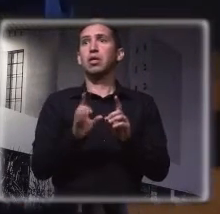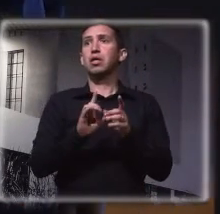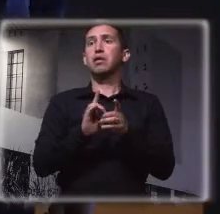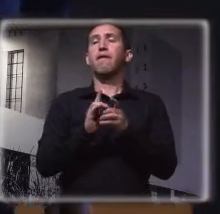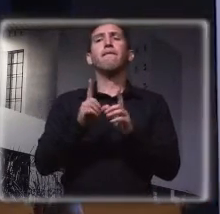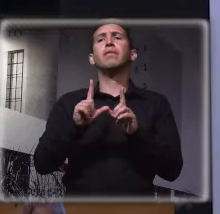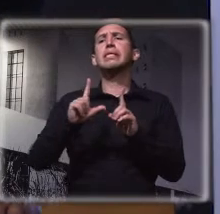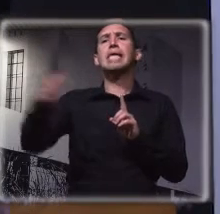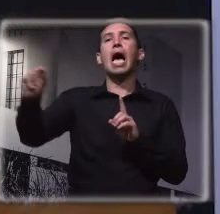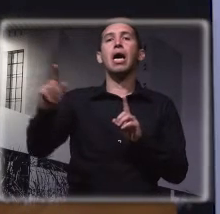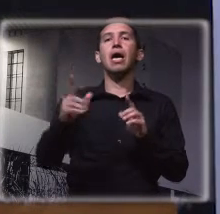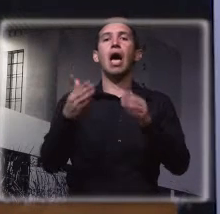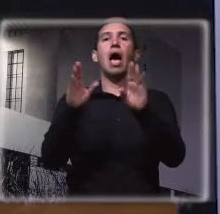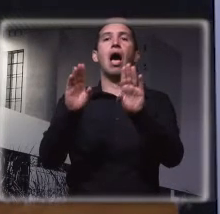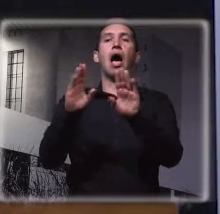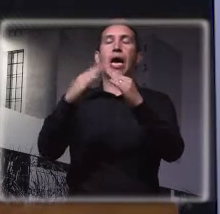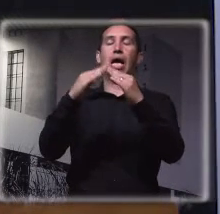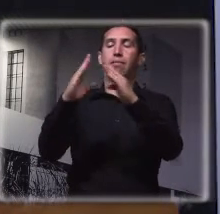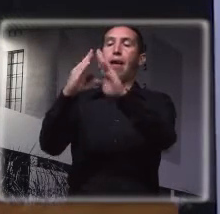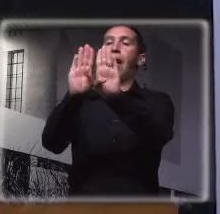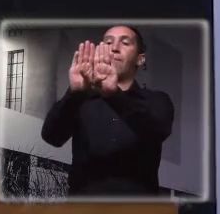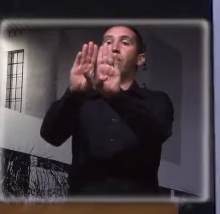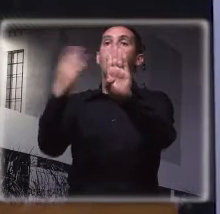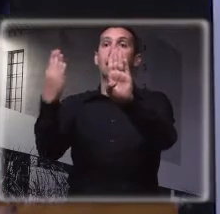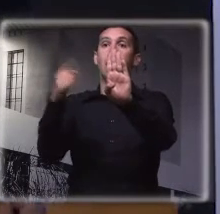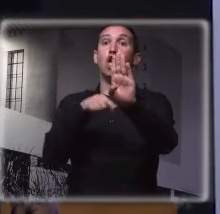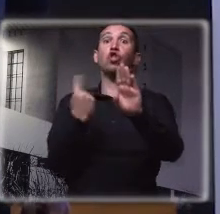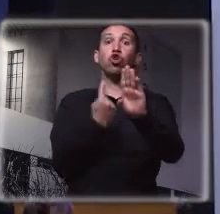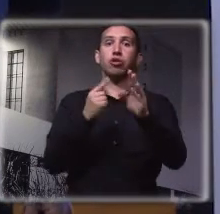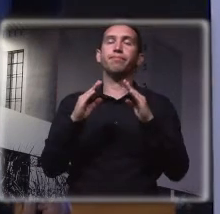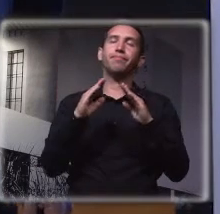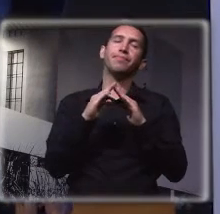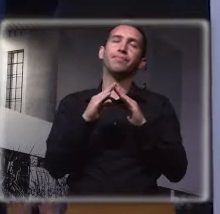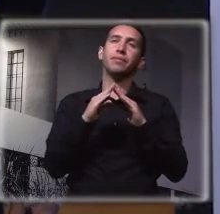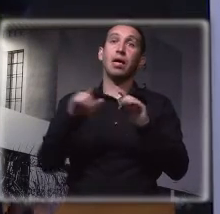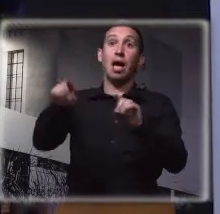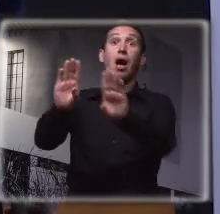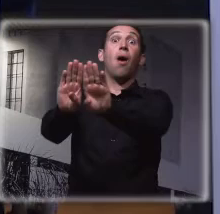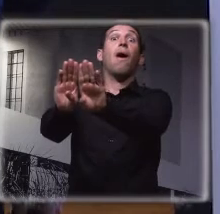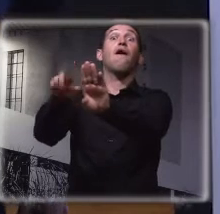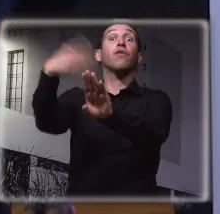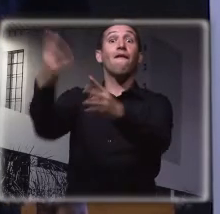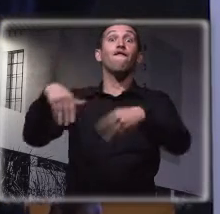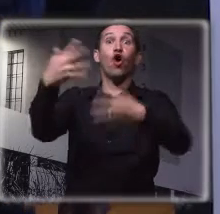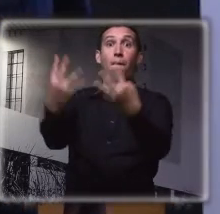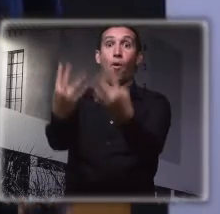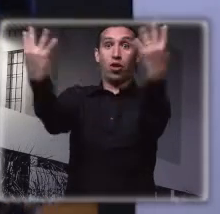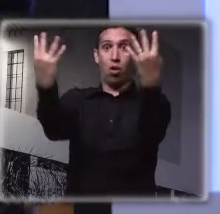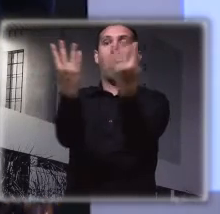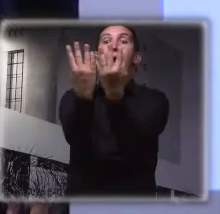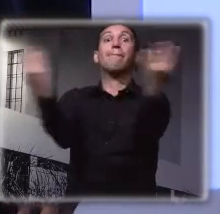porta aberta. A Dona Maria está sozinha em casa, a porta e o portão ficaram abertos, e o